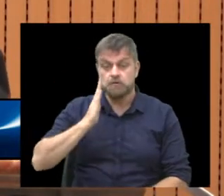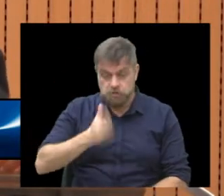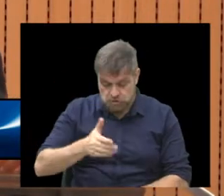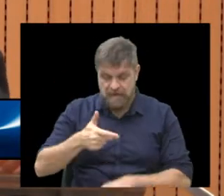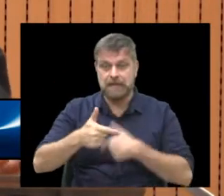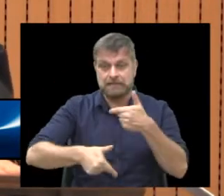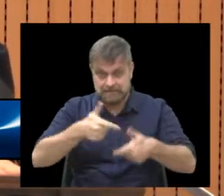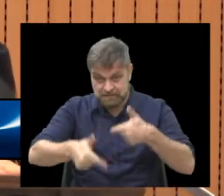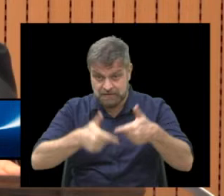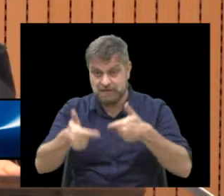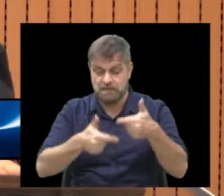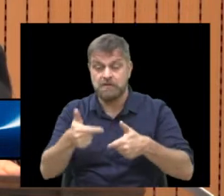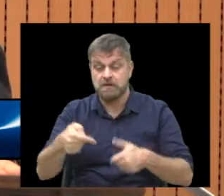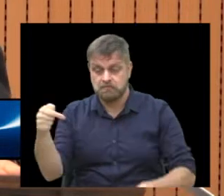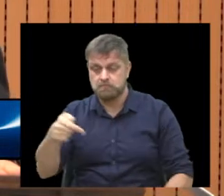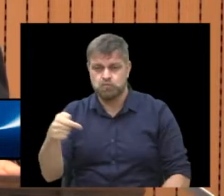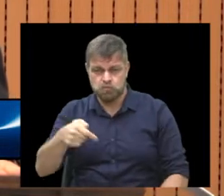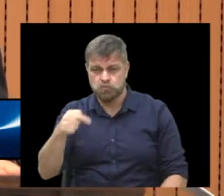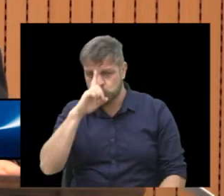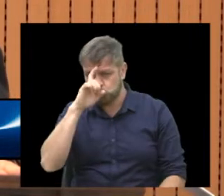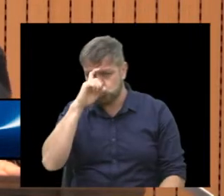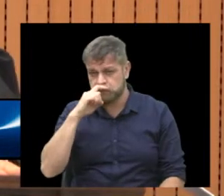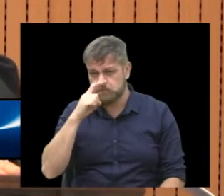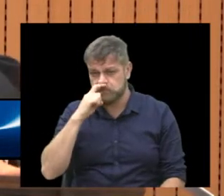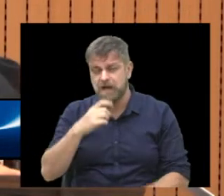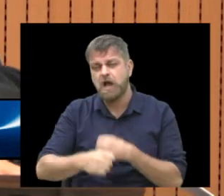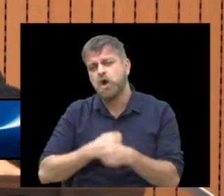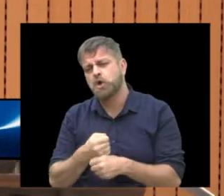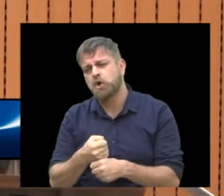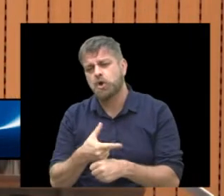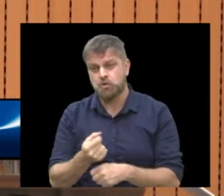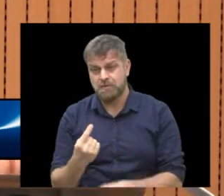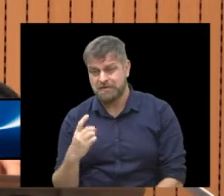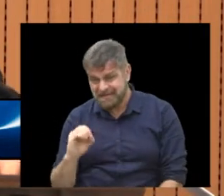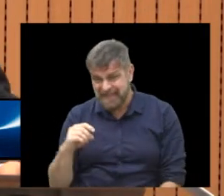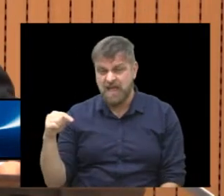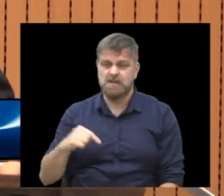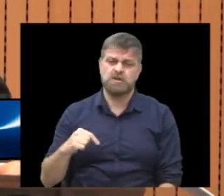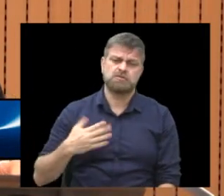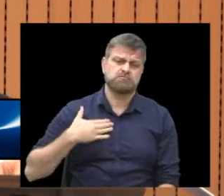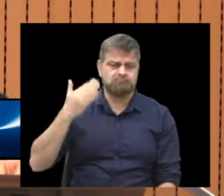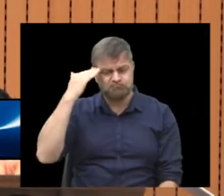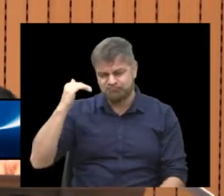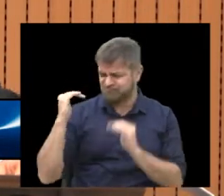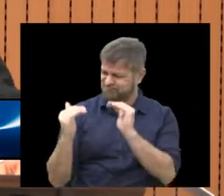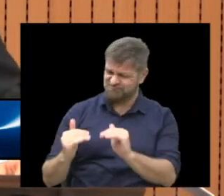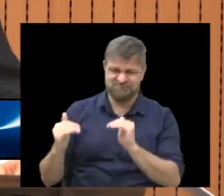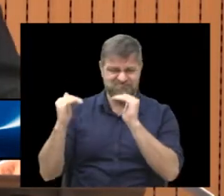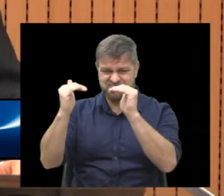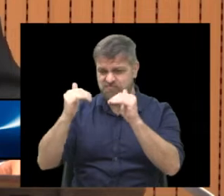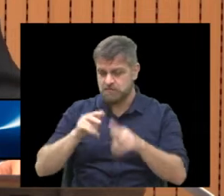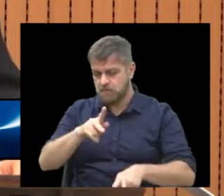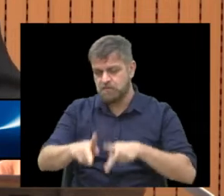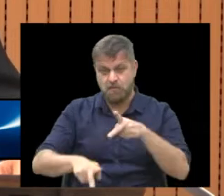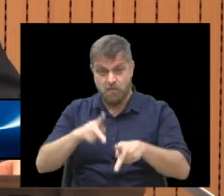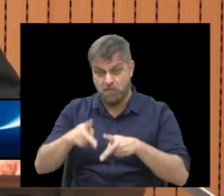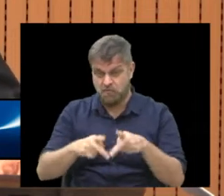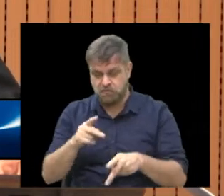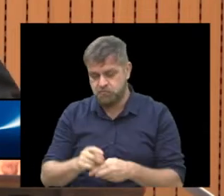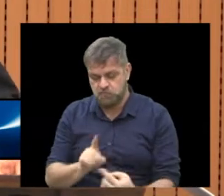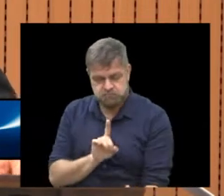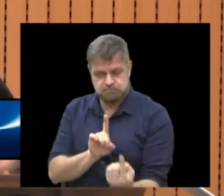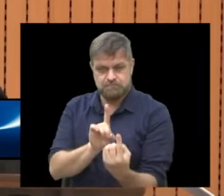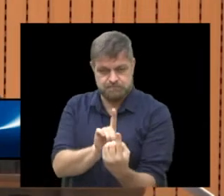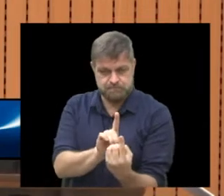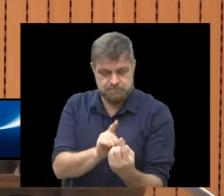ano de 2010, né? Vi que aquele hospital já foi excelência não só na prestação de serviço para a população, mas também